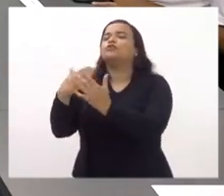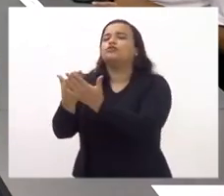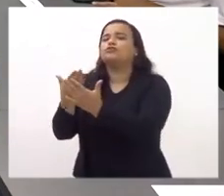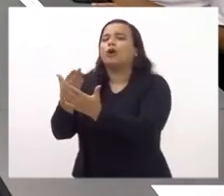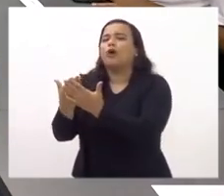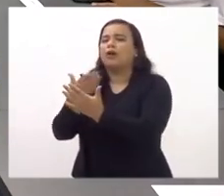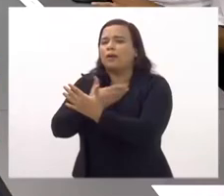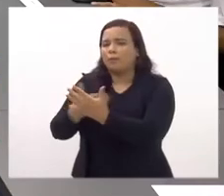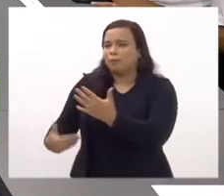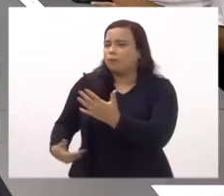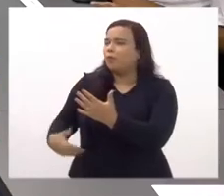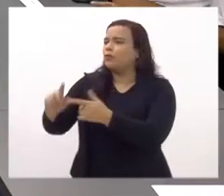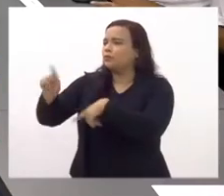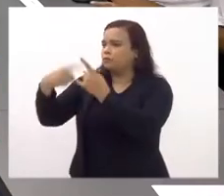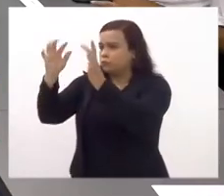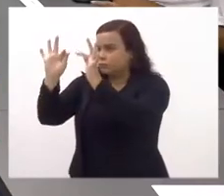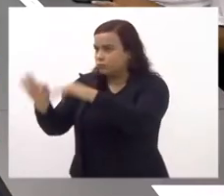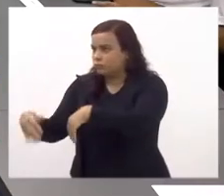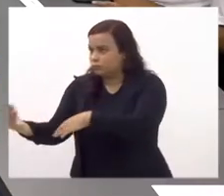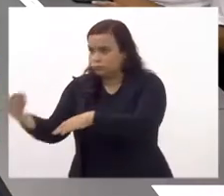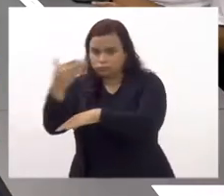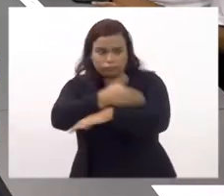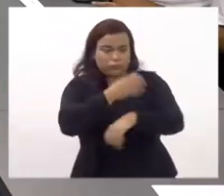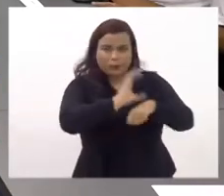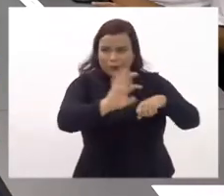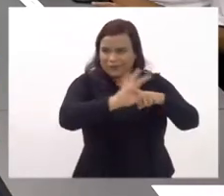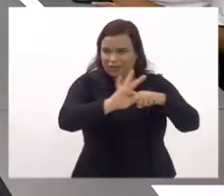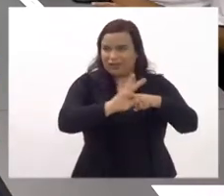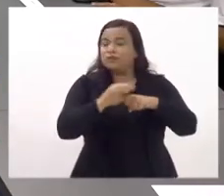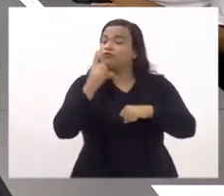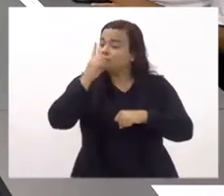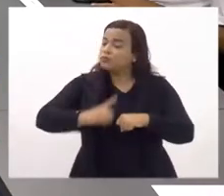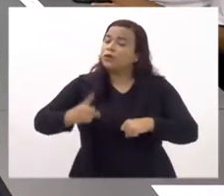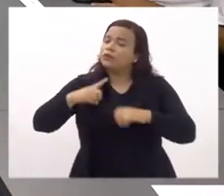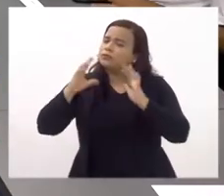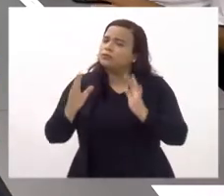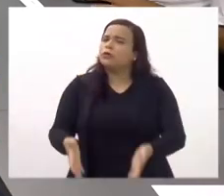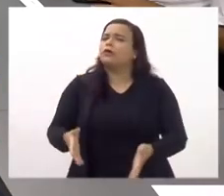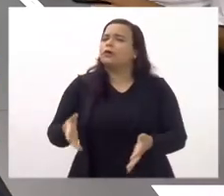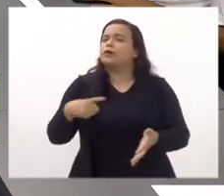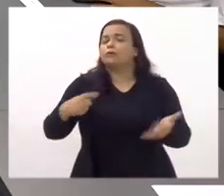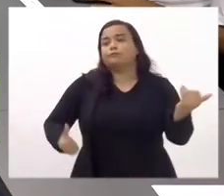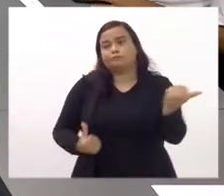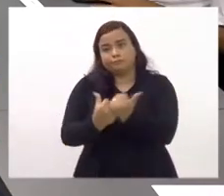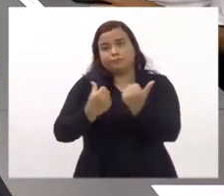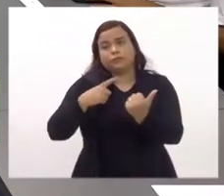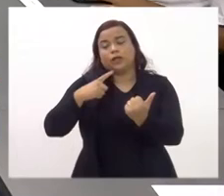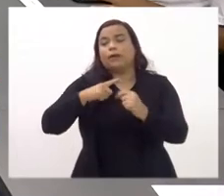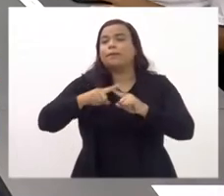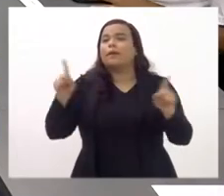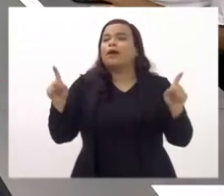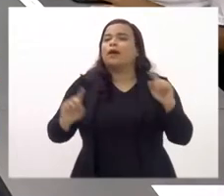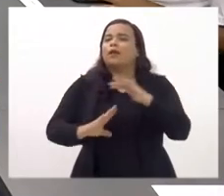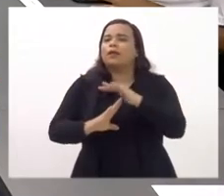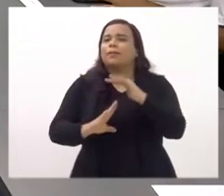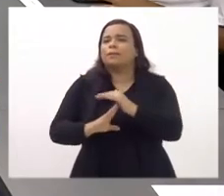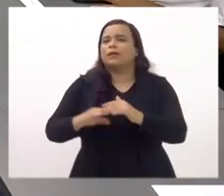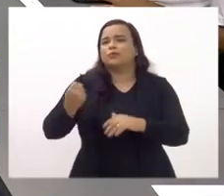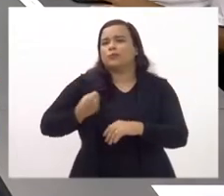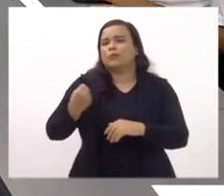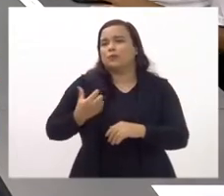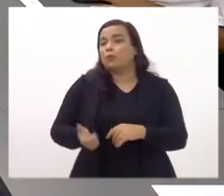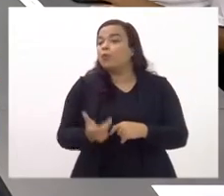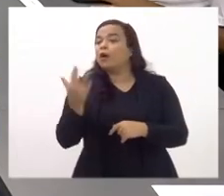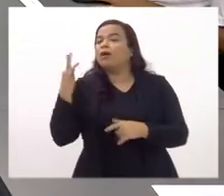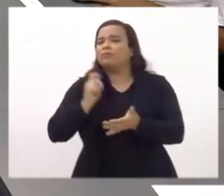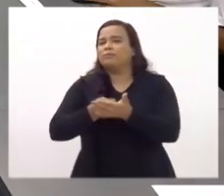escola pública, ele já tem esse direito, embora esse direito hoje seja cerceado pela limitação do número de passagens que ele tem acesso.